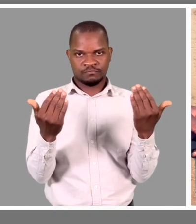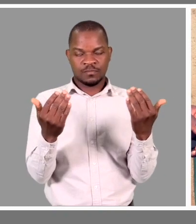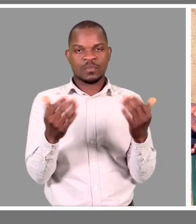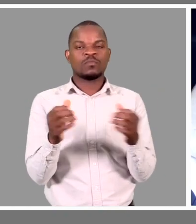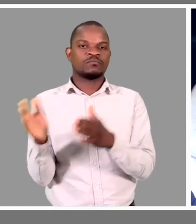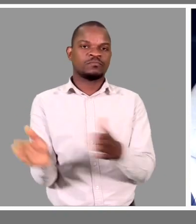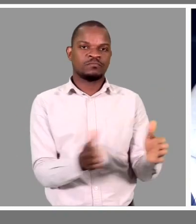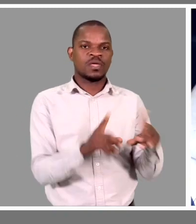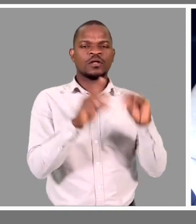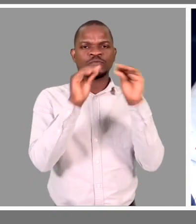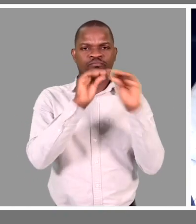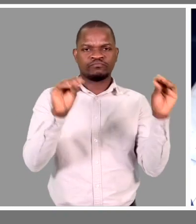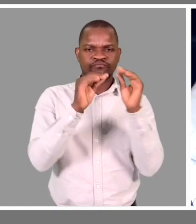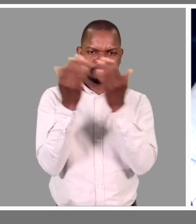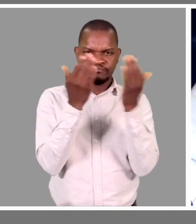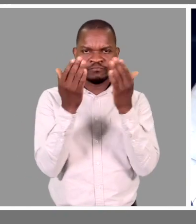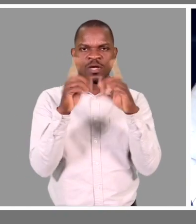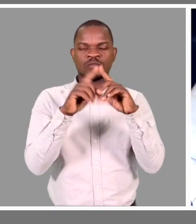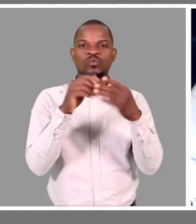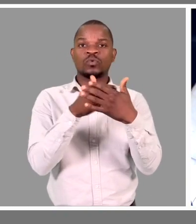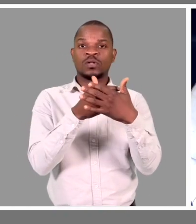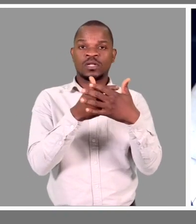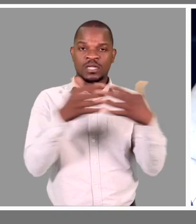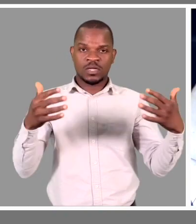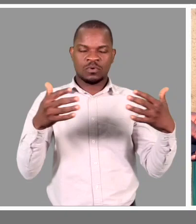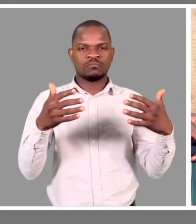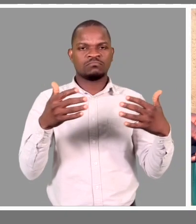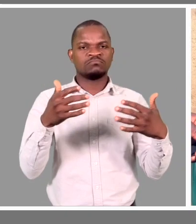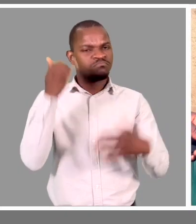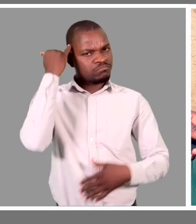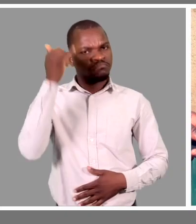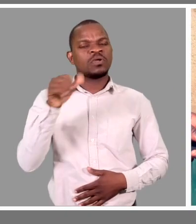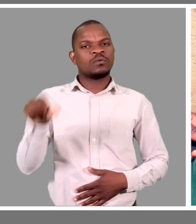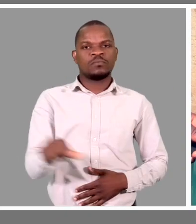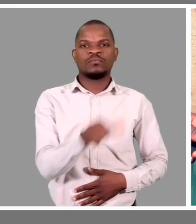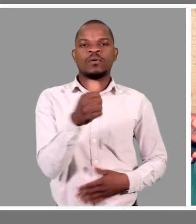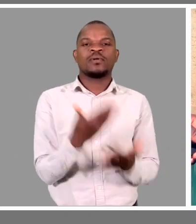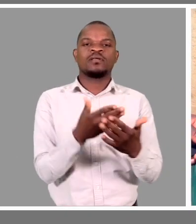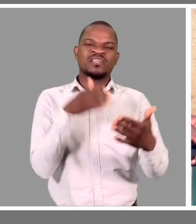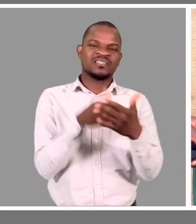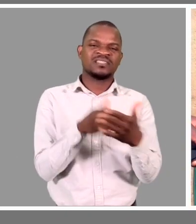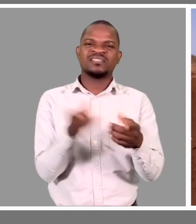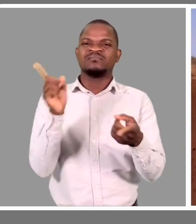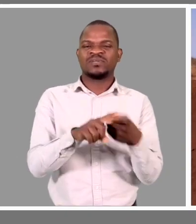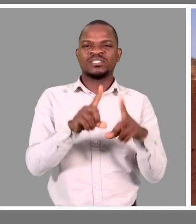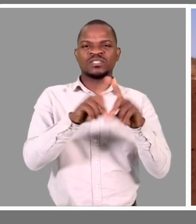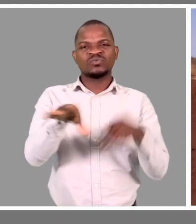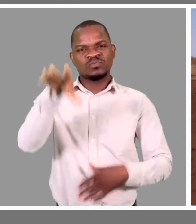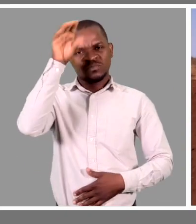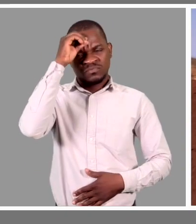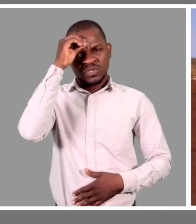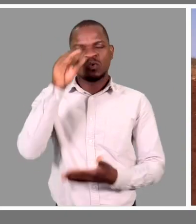O ensino bilingue pode ser uma alternativa certa para evitar problemas de percepção da